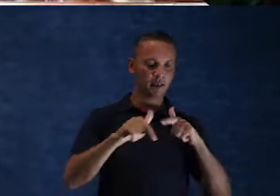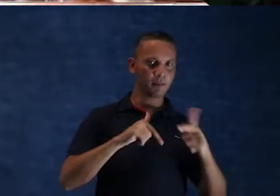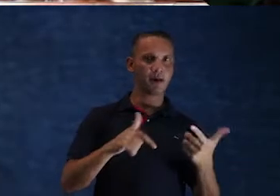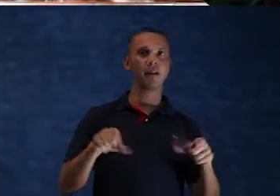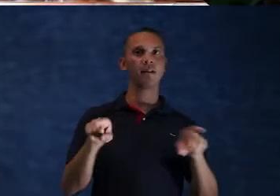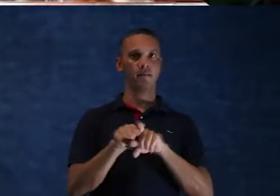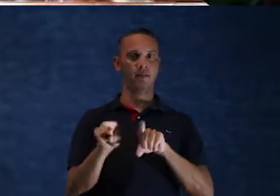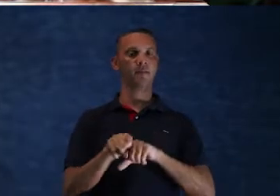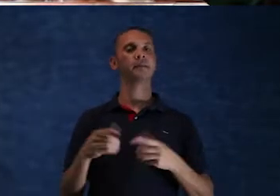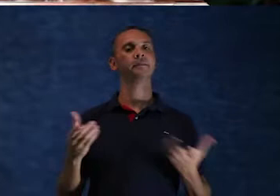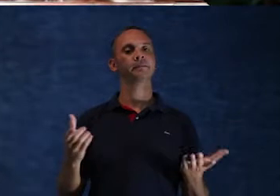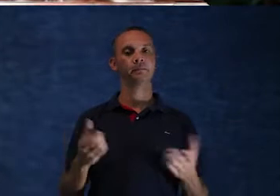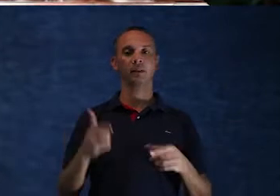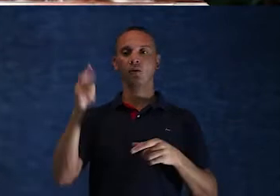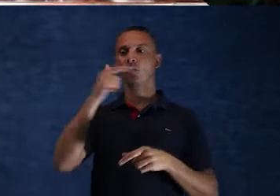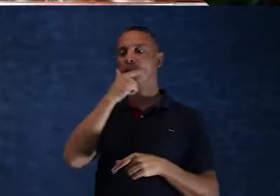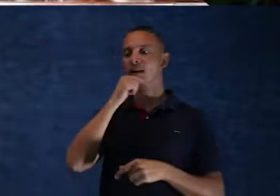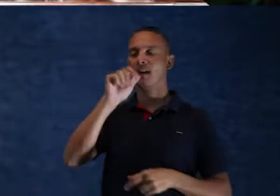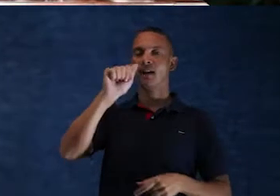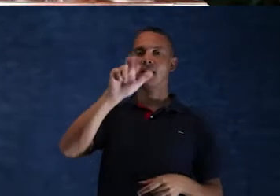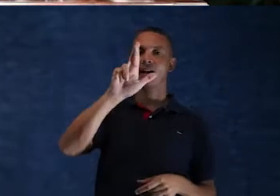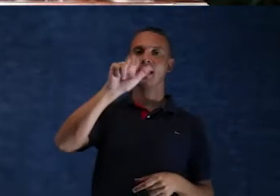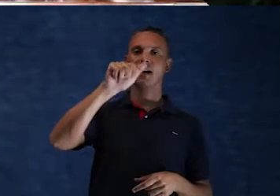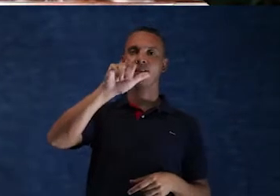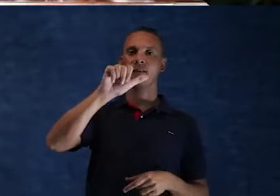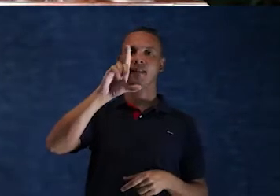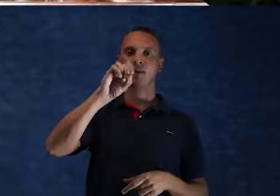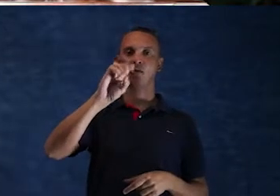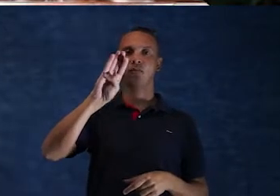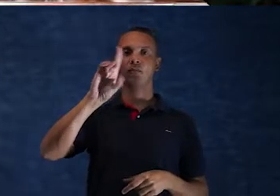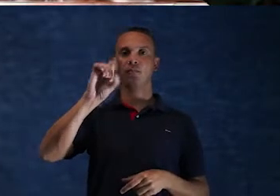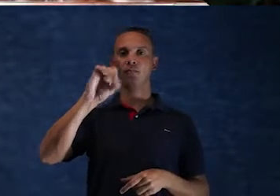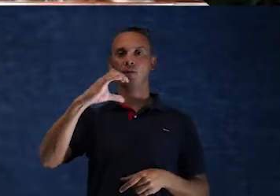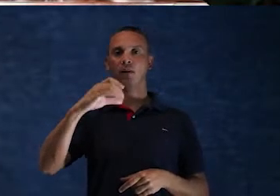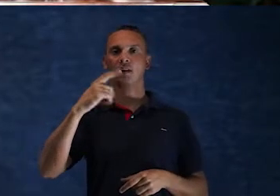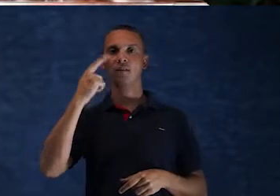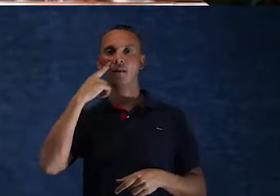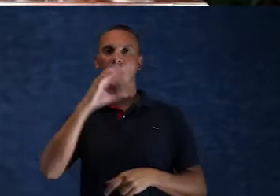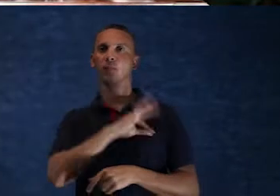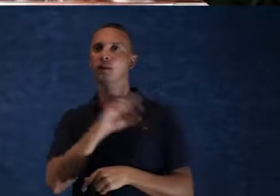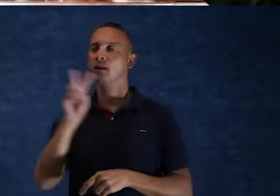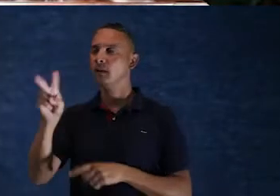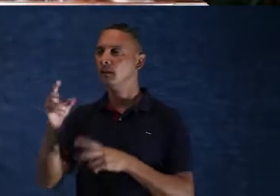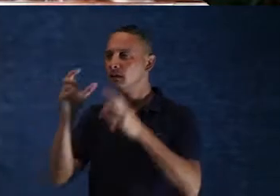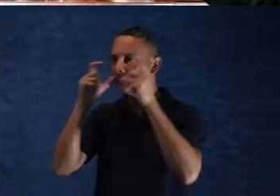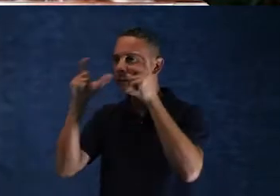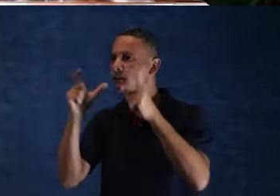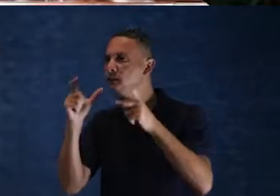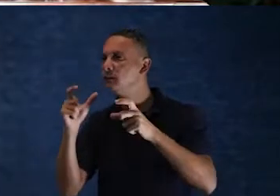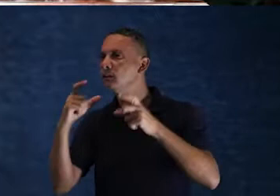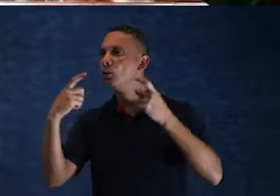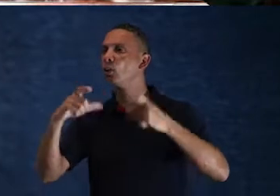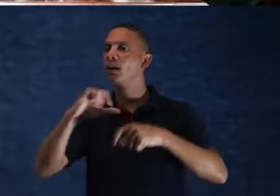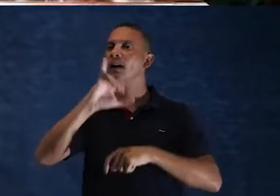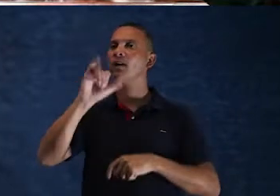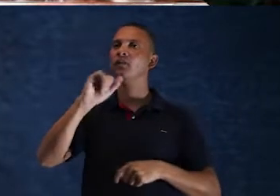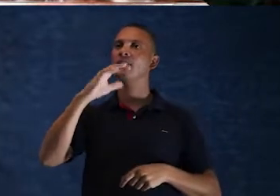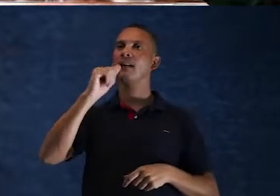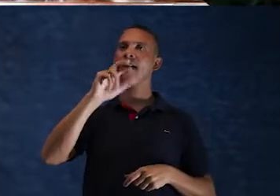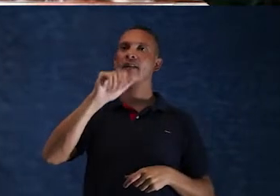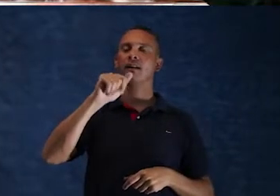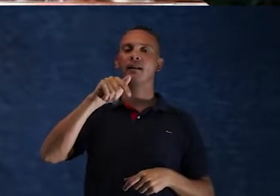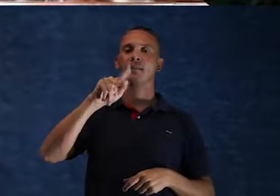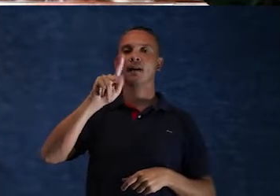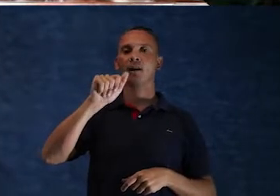do padrão, criou um protagonista obcecado pelo Jacarepaguá. Adriana Machado focalizou o Largo do Machado,